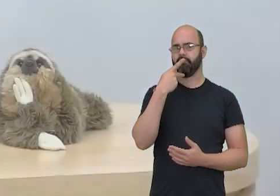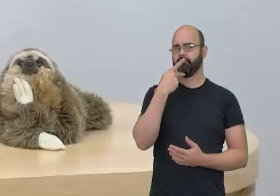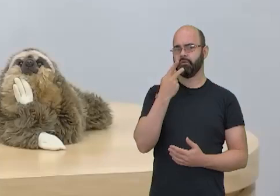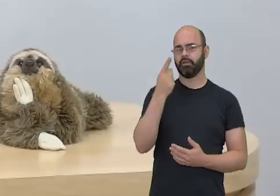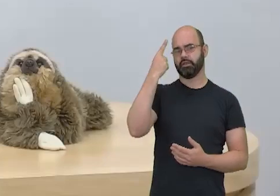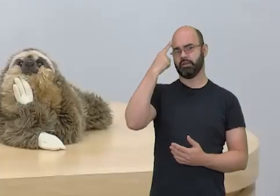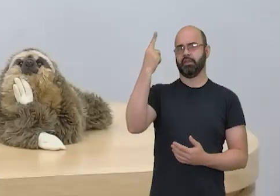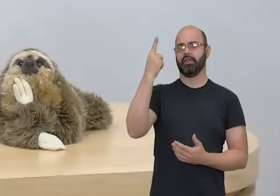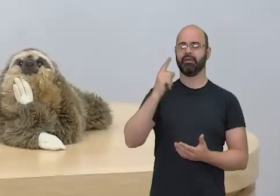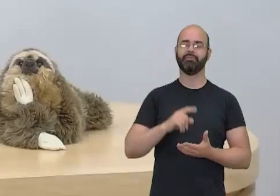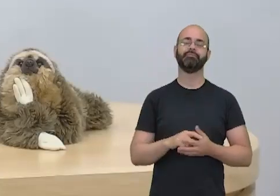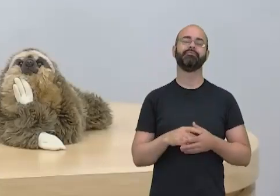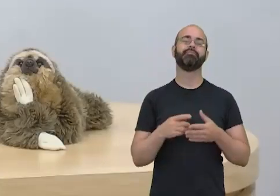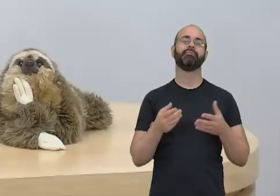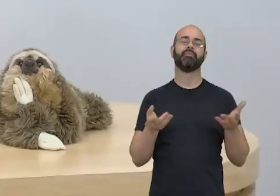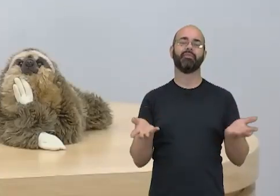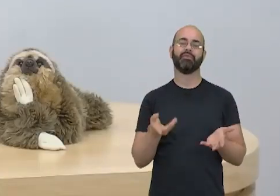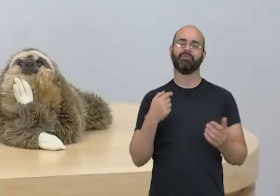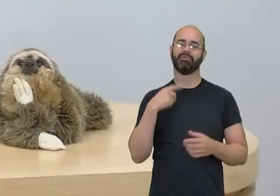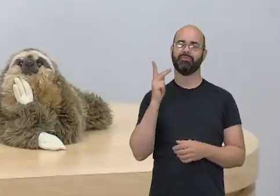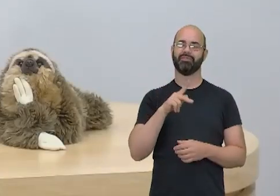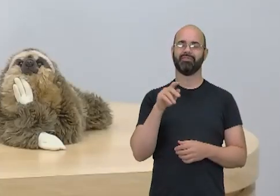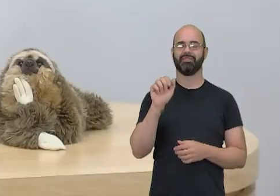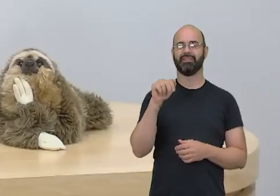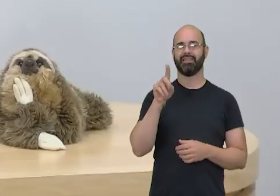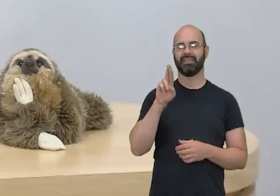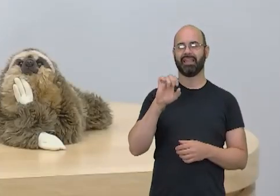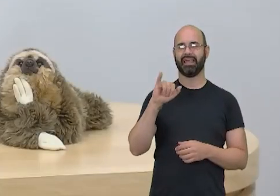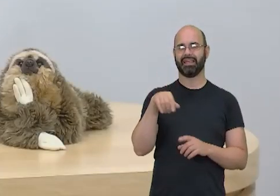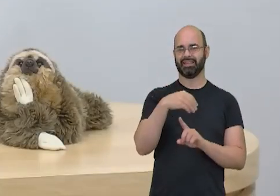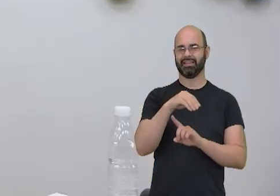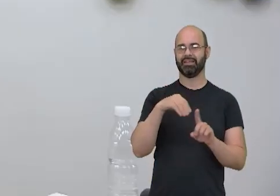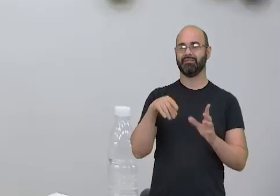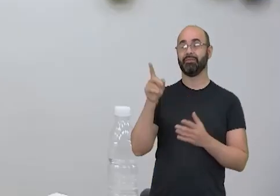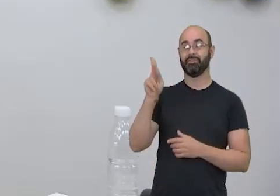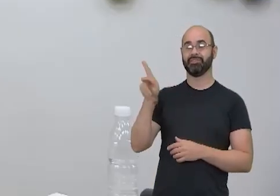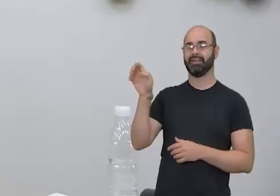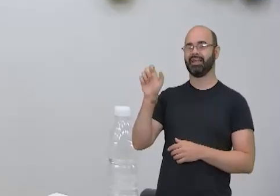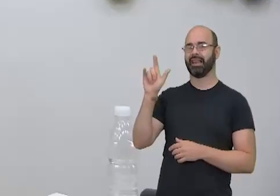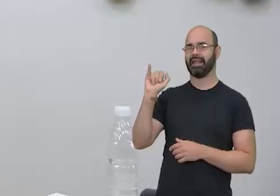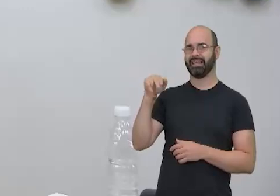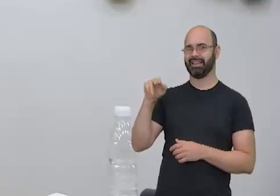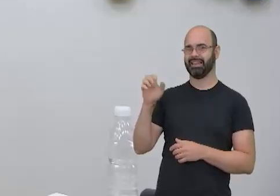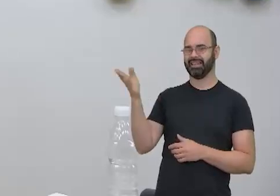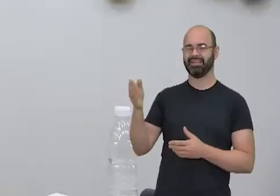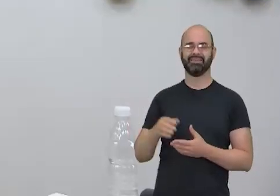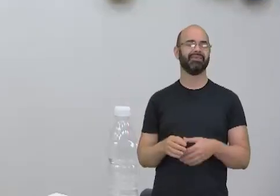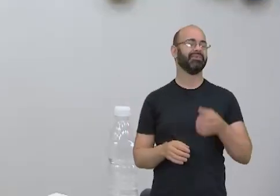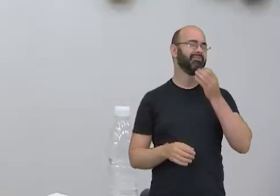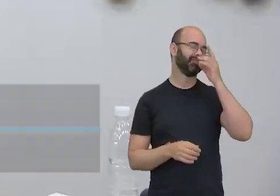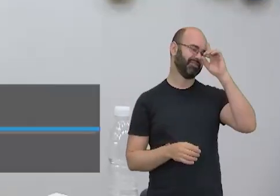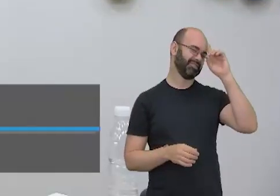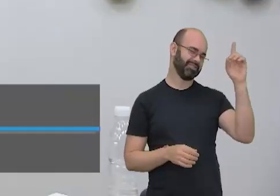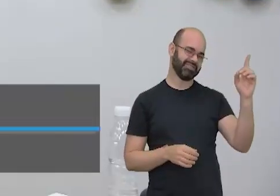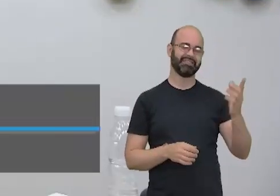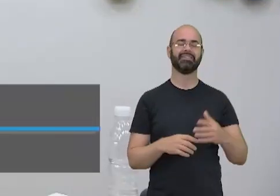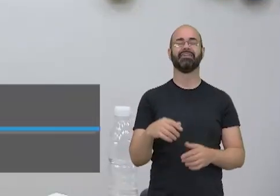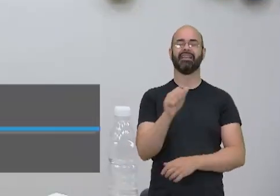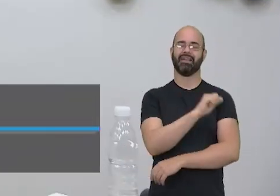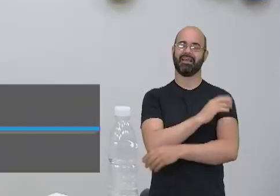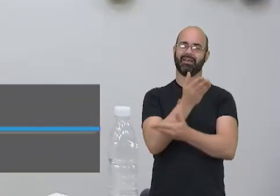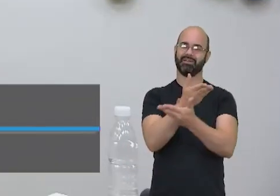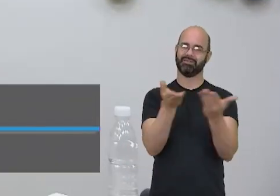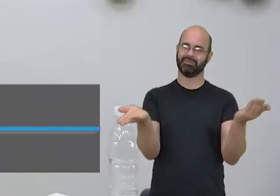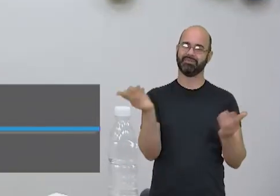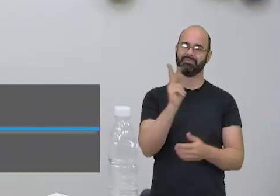sou a professora Andreia e vou moderar a aula da Proelaine. Bom dia, Proelaine! Bom dia, Andreia. Bom dia, alunos,